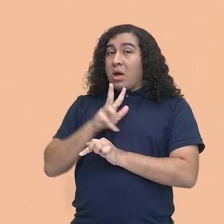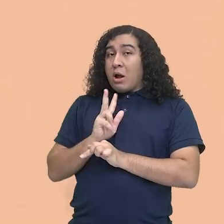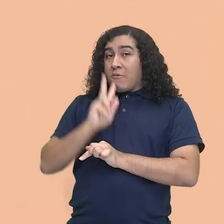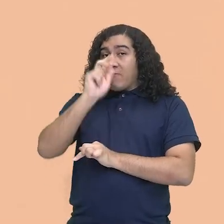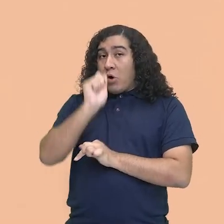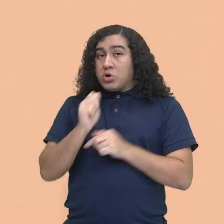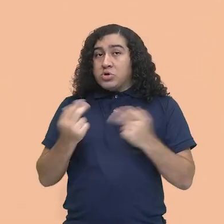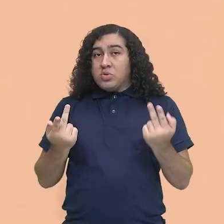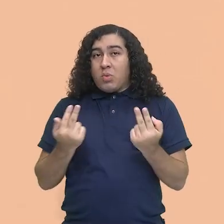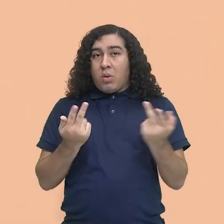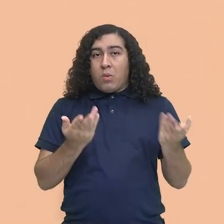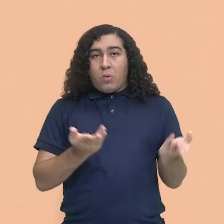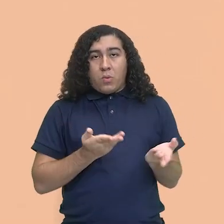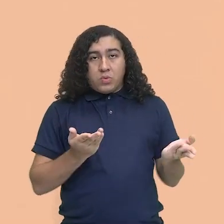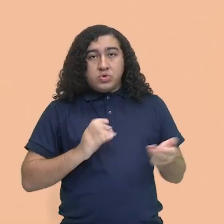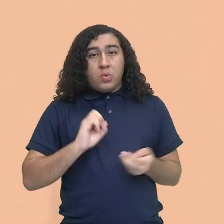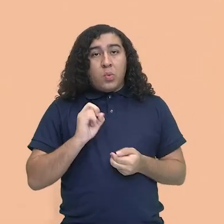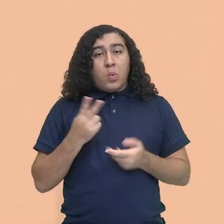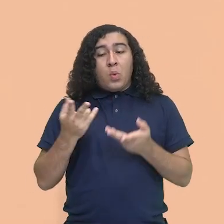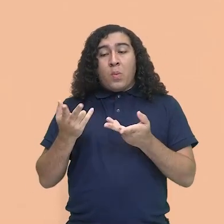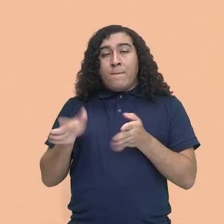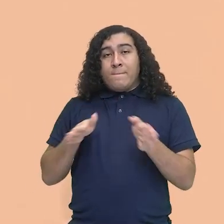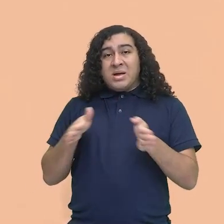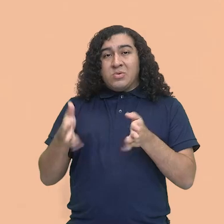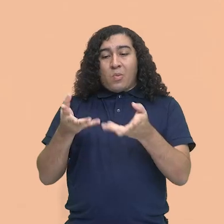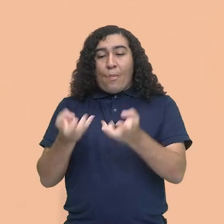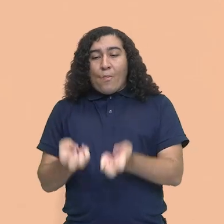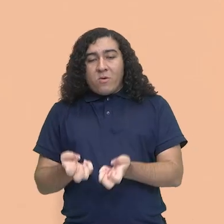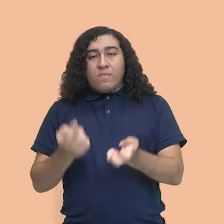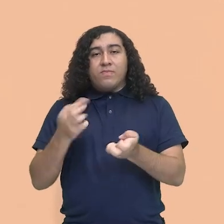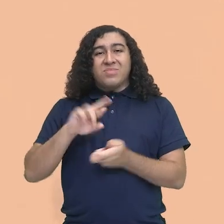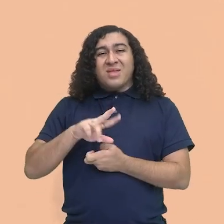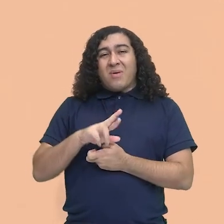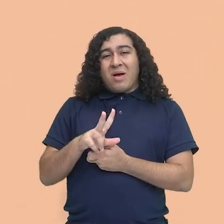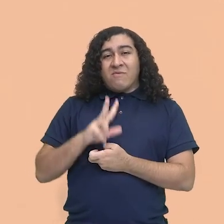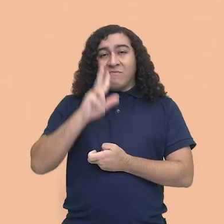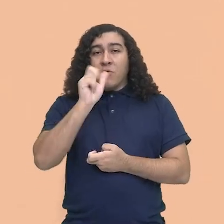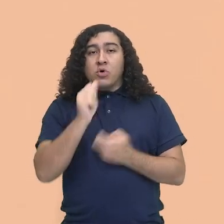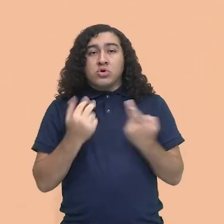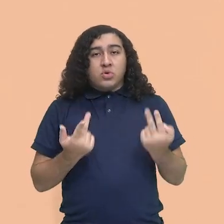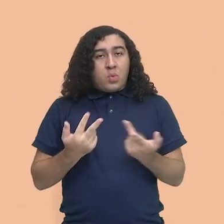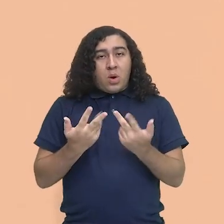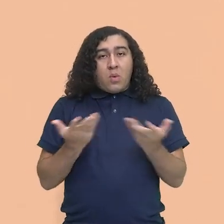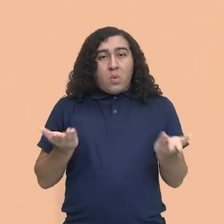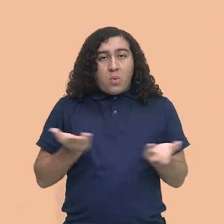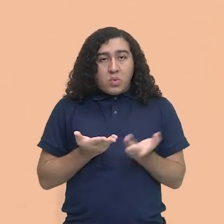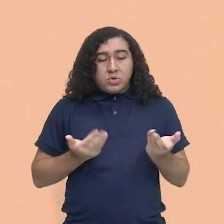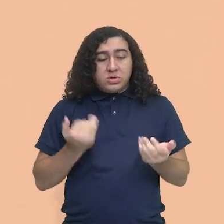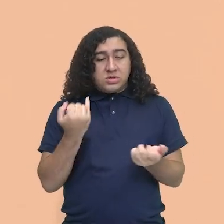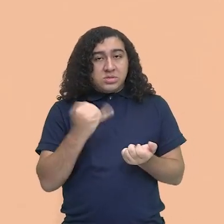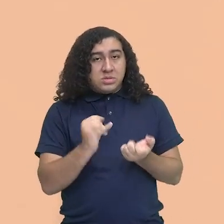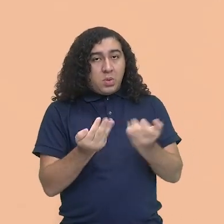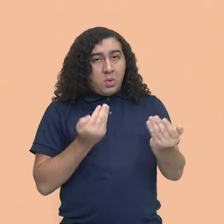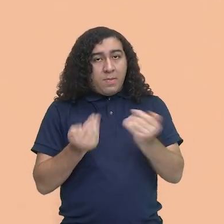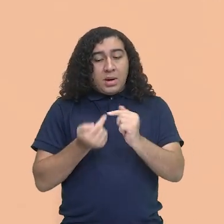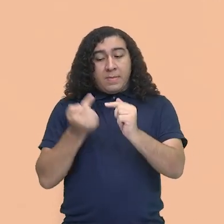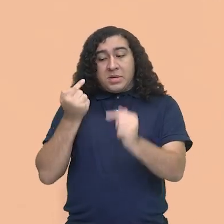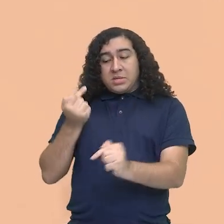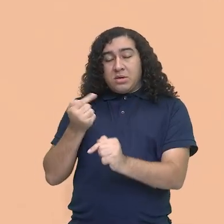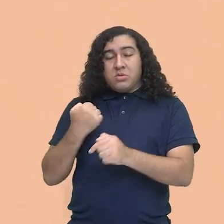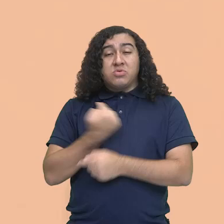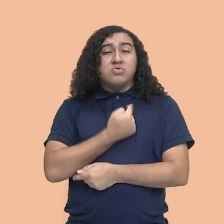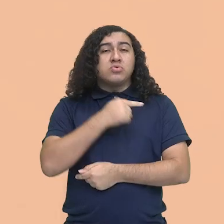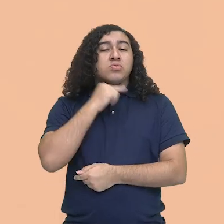são hoje, ou as secas, né, não são tão intensas como são hoje. E aí a gente tem esse questionamento,